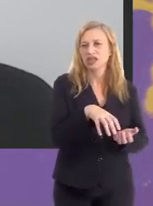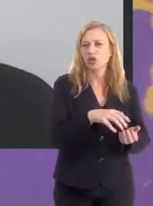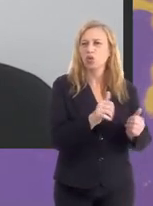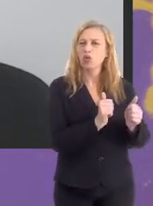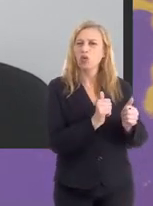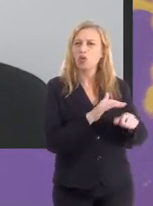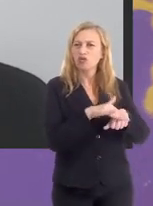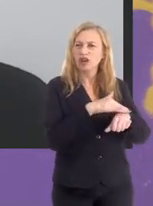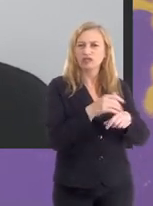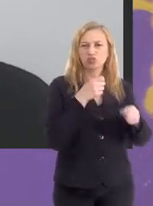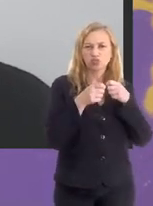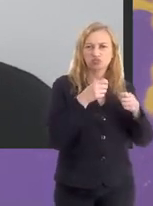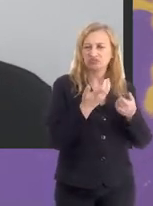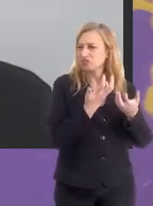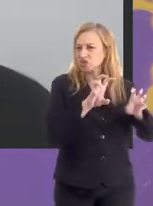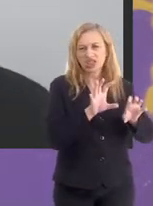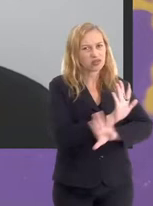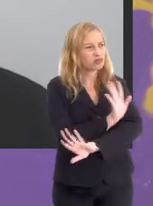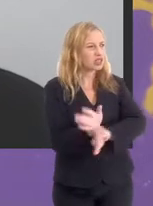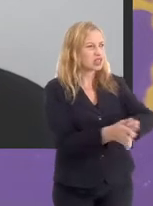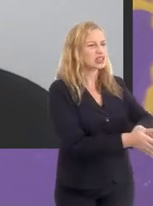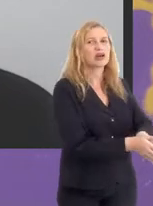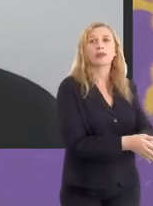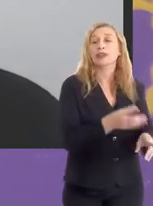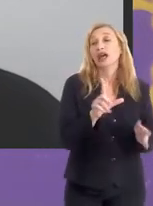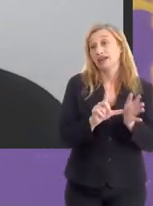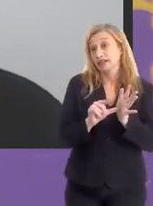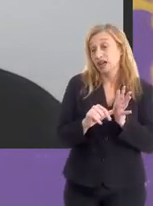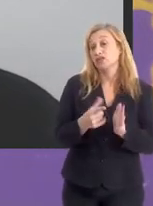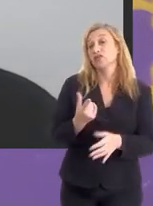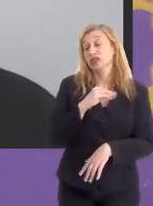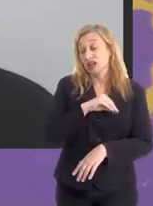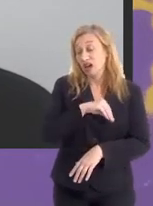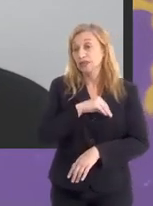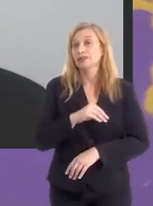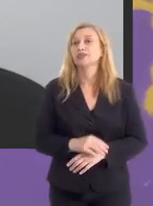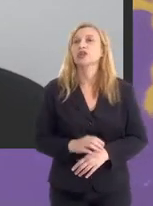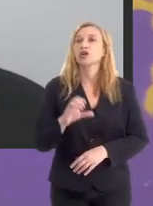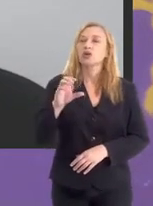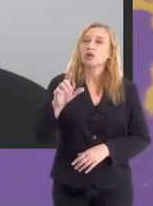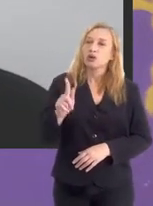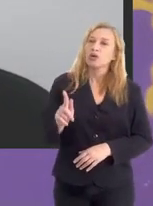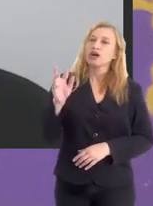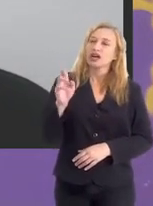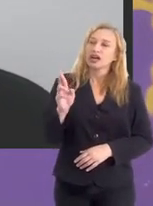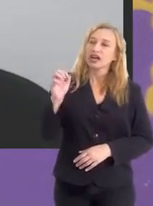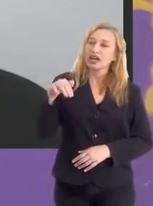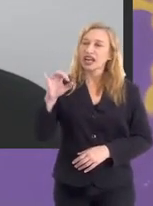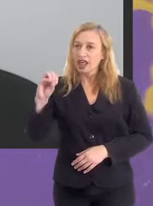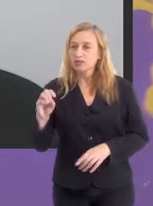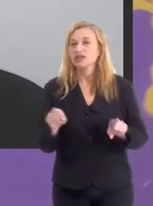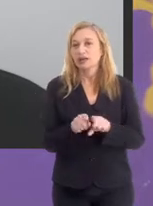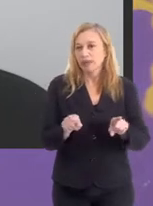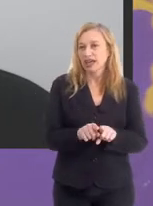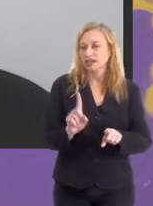de conversa com a imprensa não quiseram conversar com a imprensa algumas vezes por causa de atraso de Salários o Grêmio também